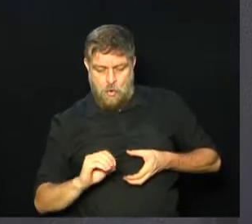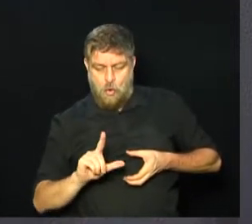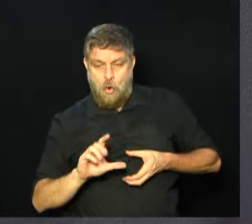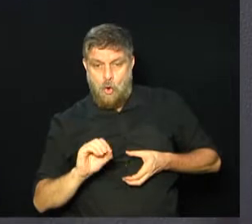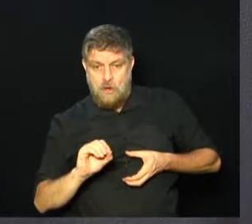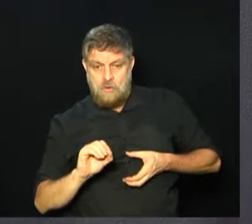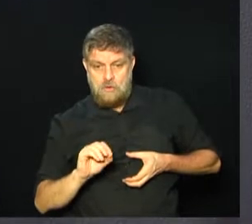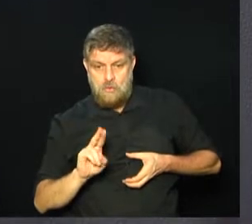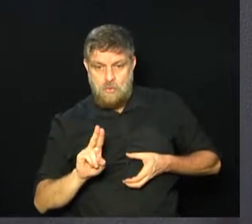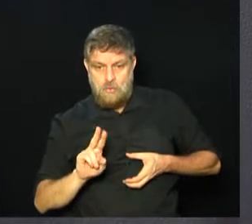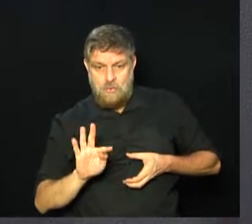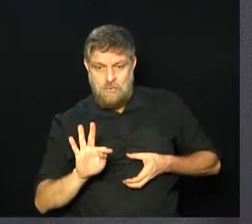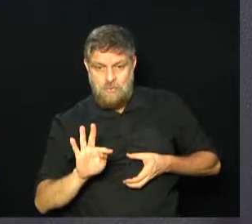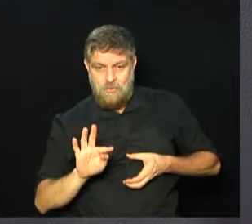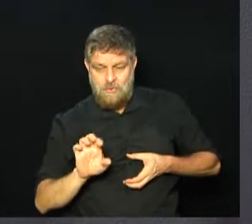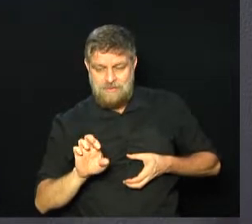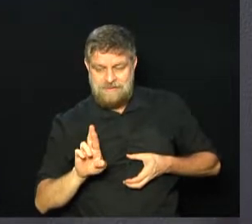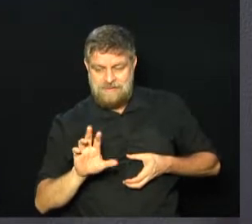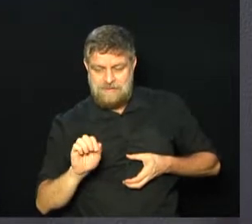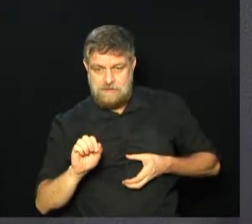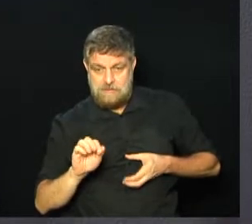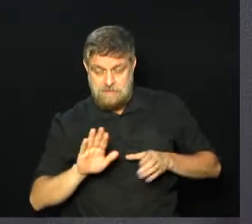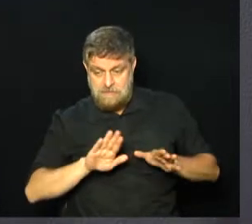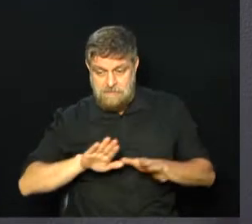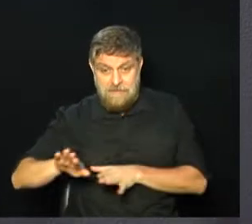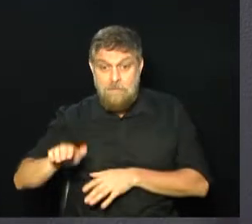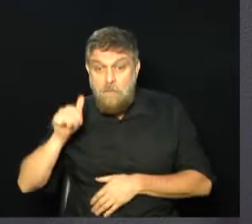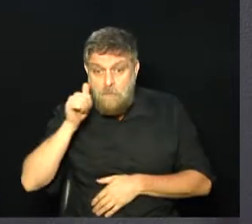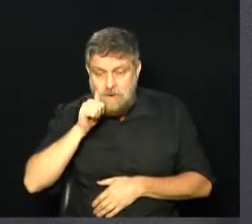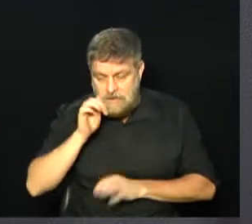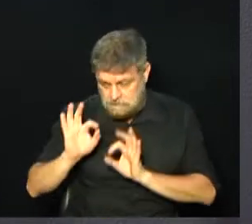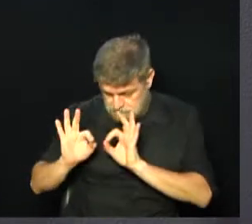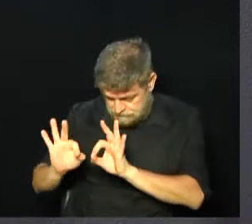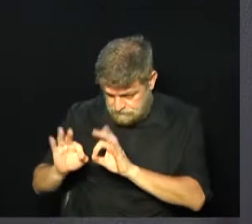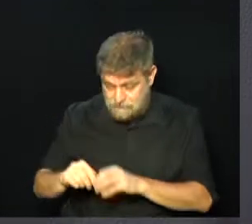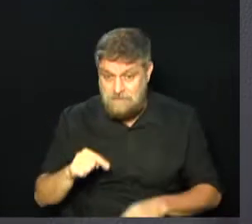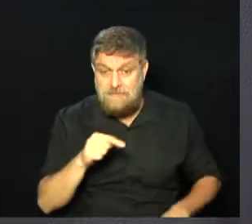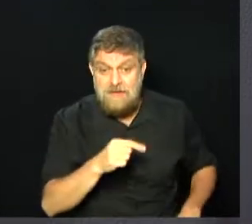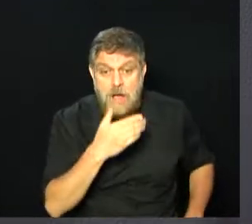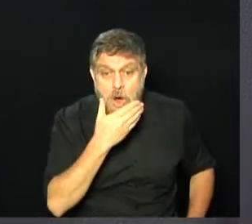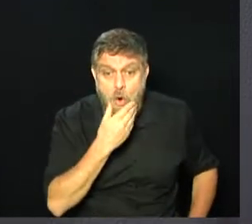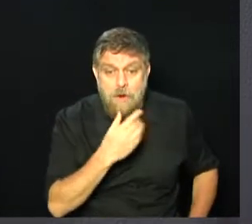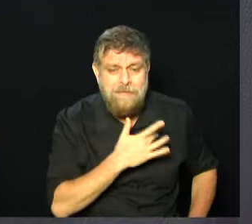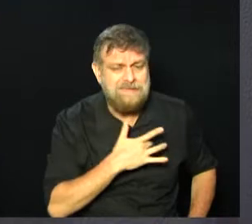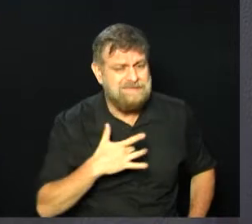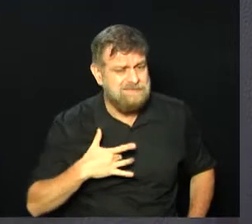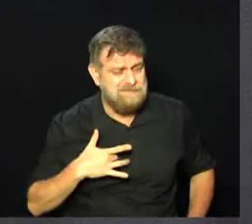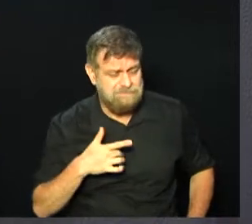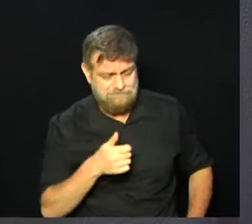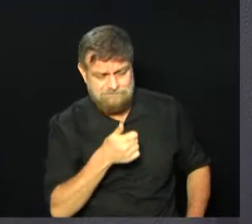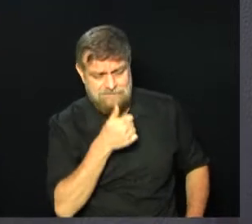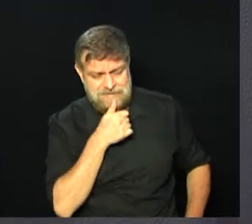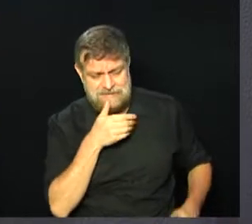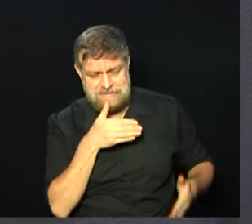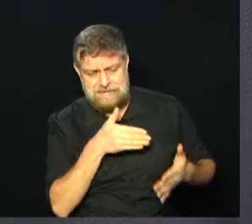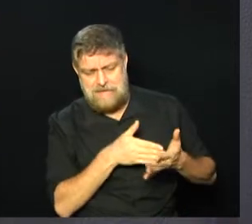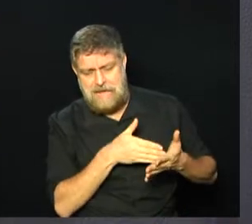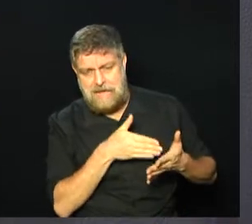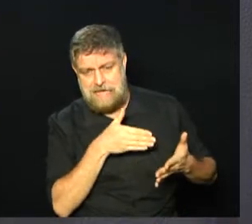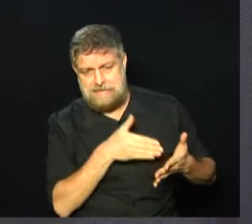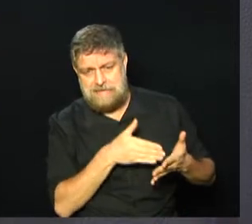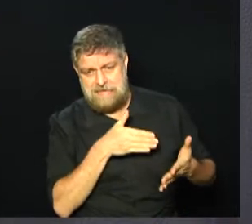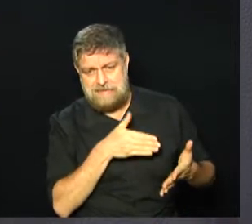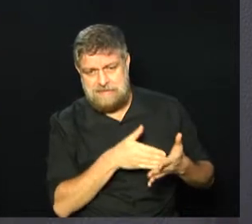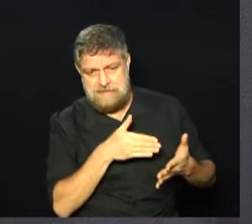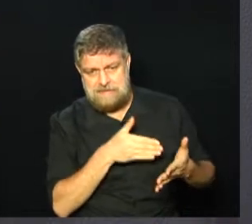a gente passa para falar em saúde masculina, a gente ainda encontra algumas barreiras, que eu acho que também concordo